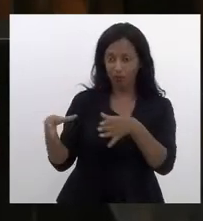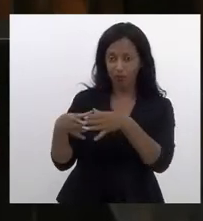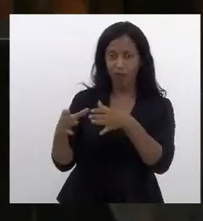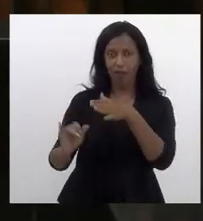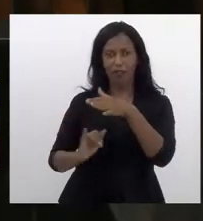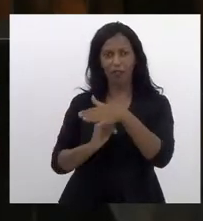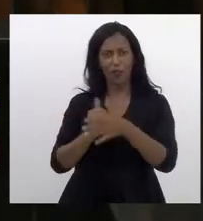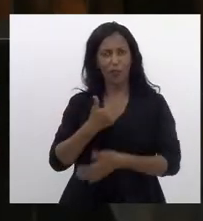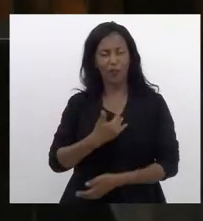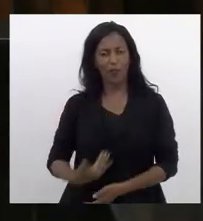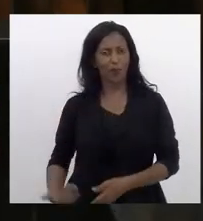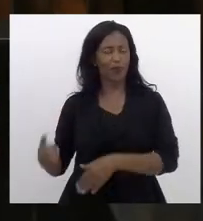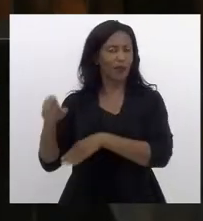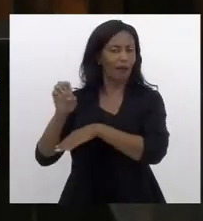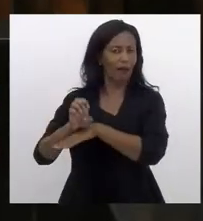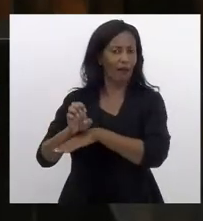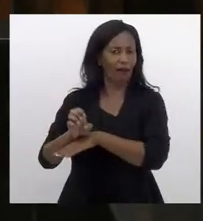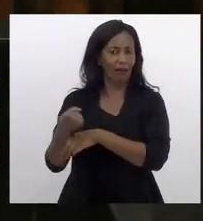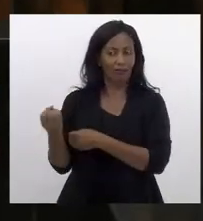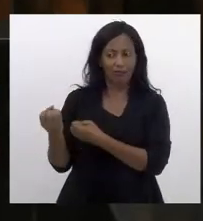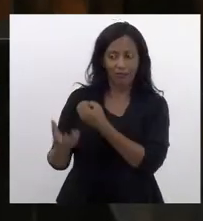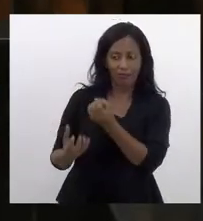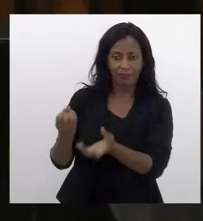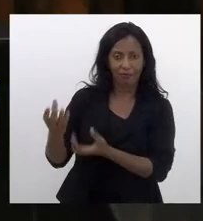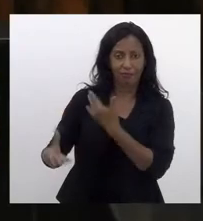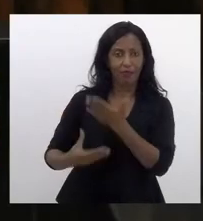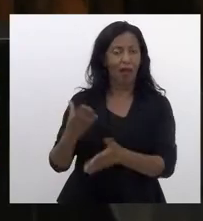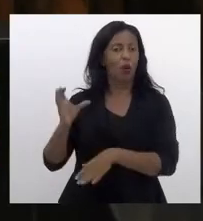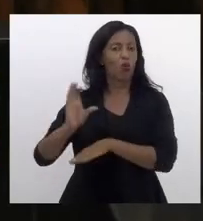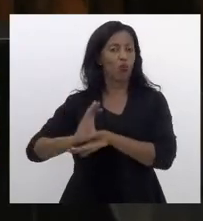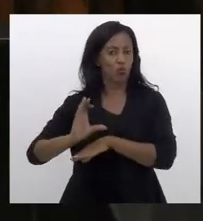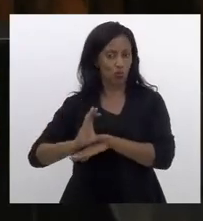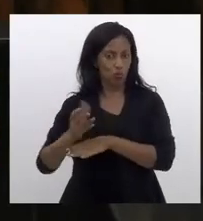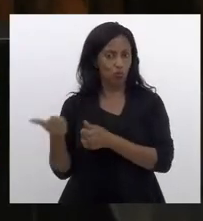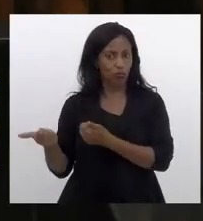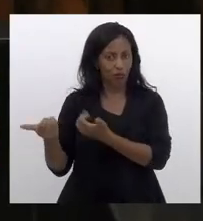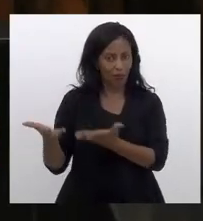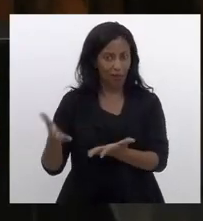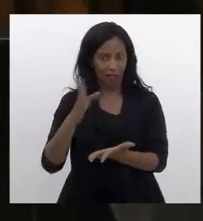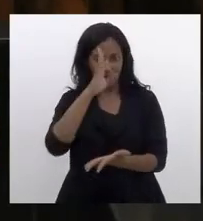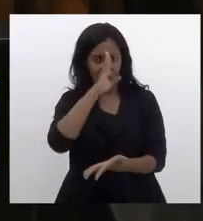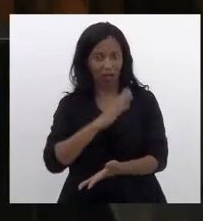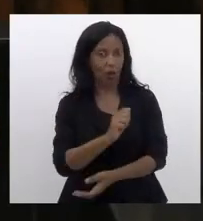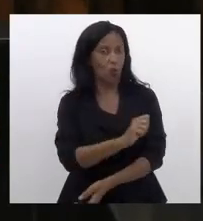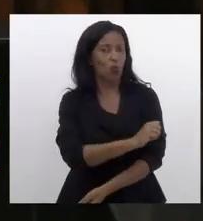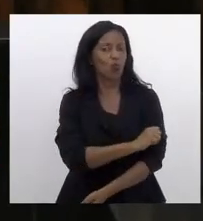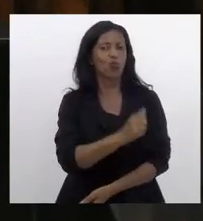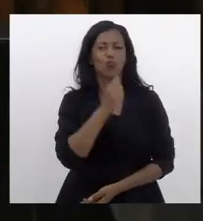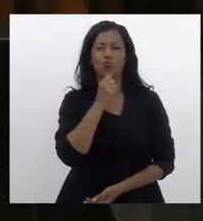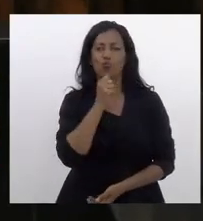instituição pública estadual, oferta o curso técnico subsequente. Os alunos não